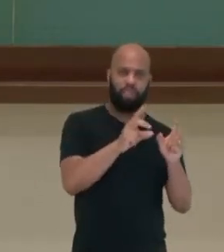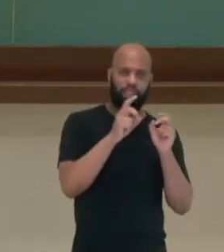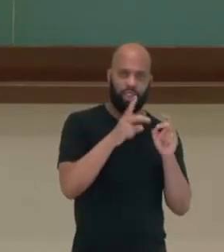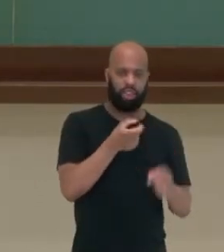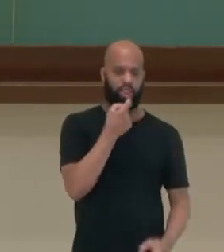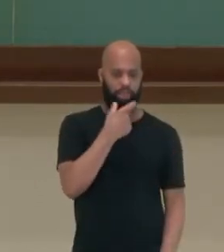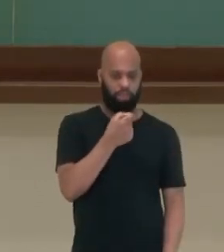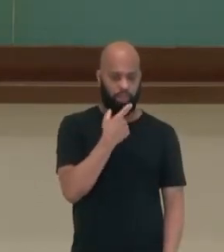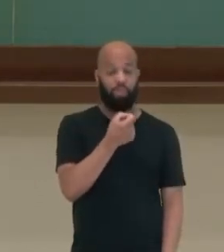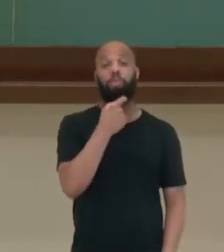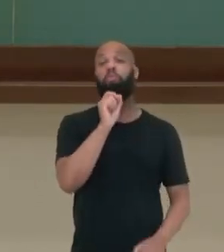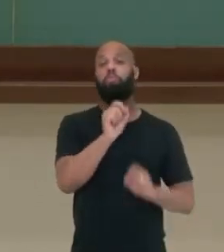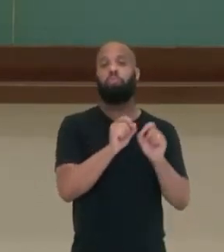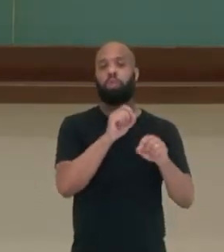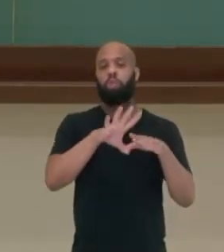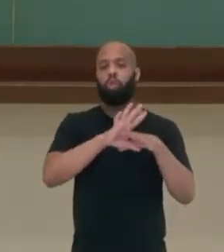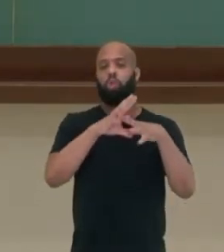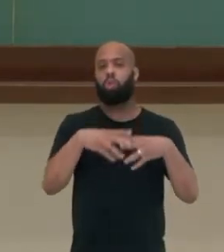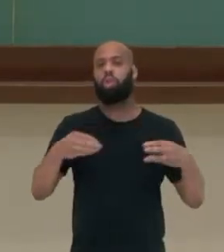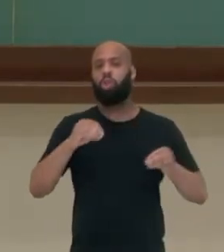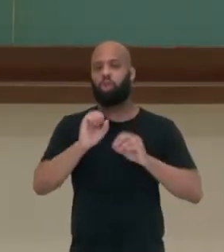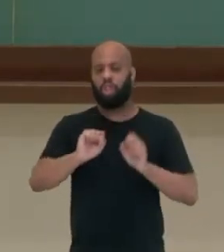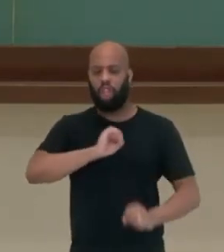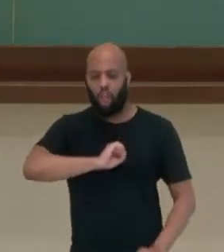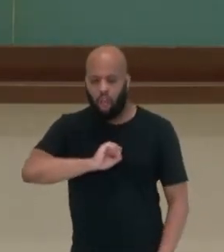tosse, tossir, cuspir, joga fora.